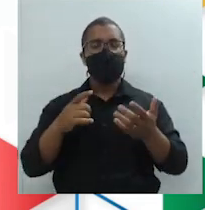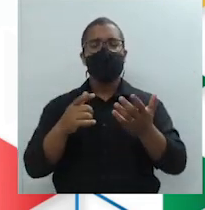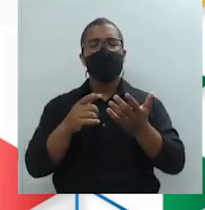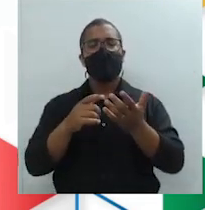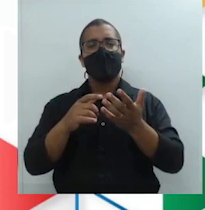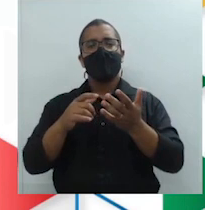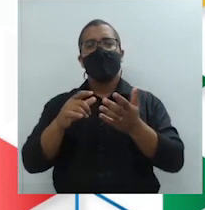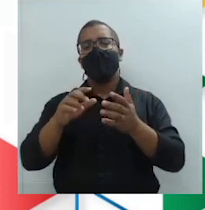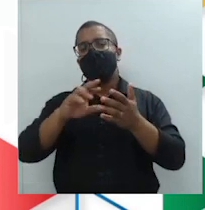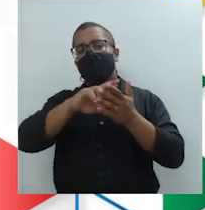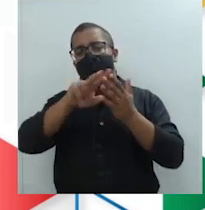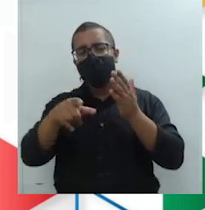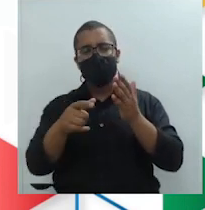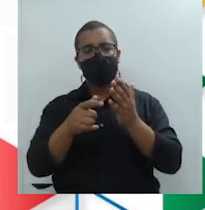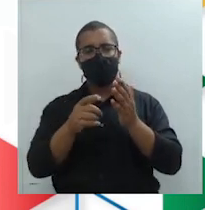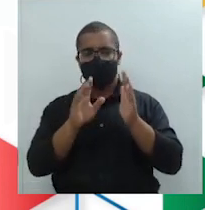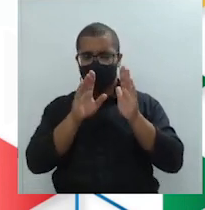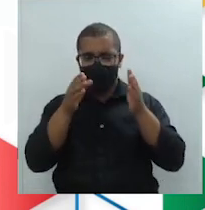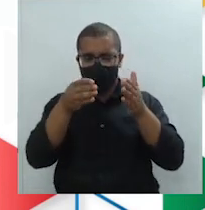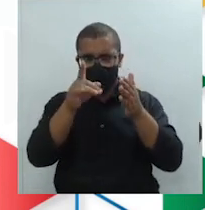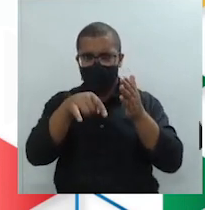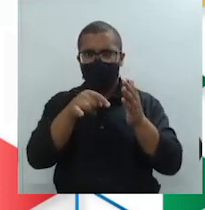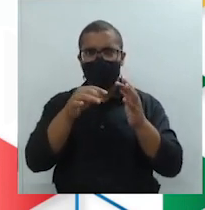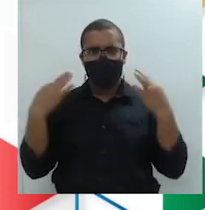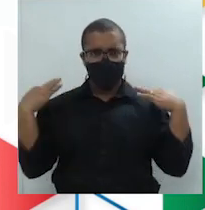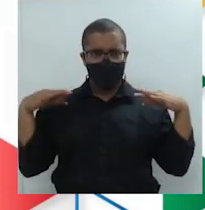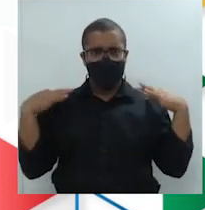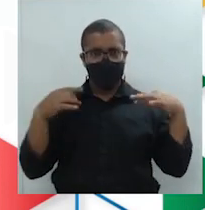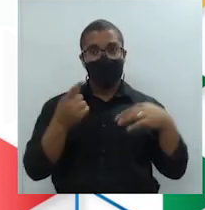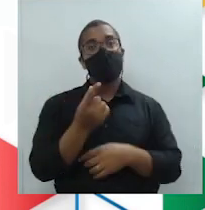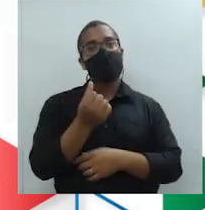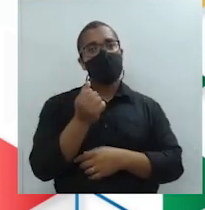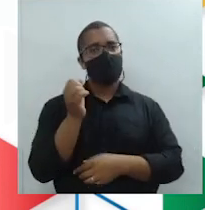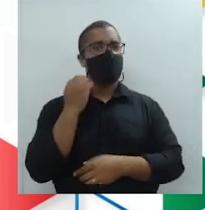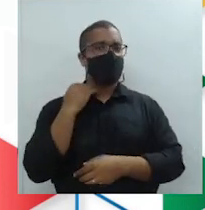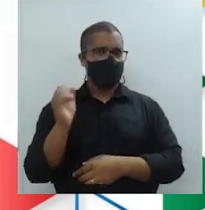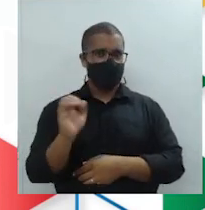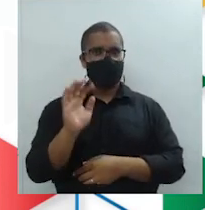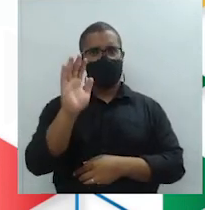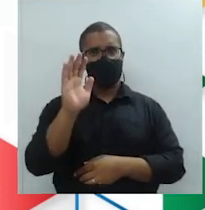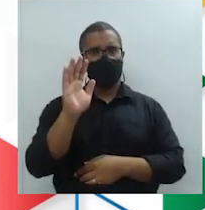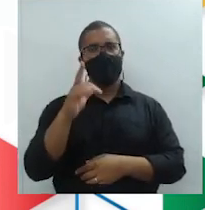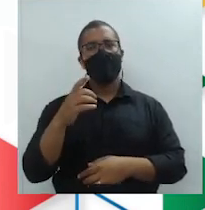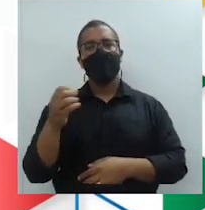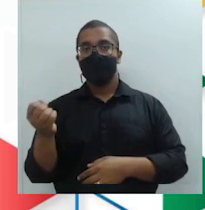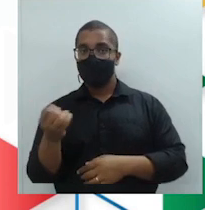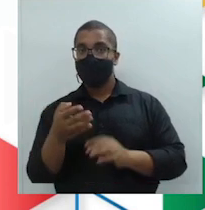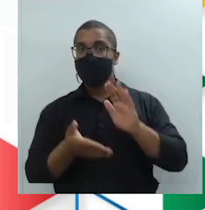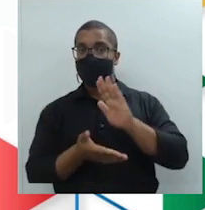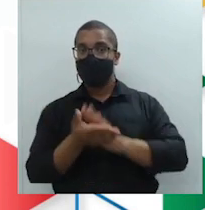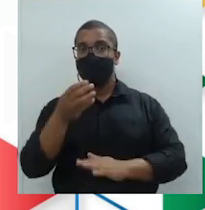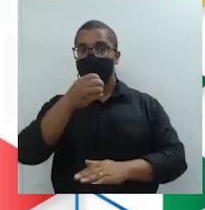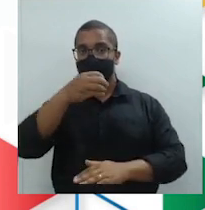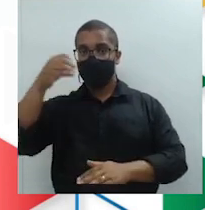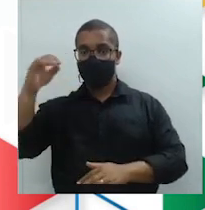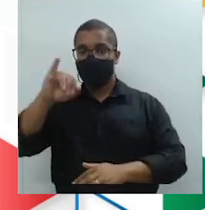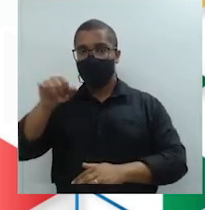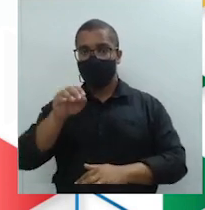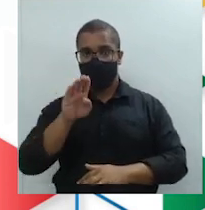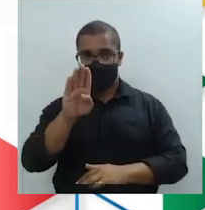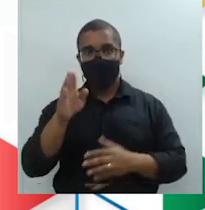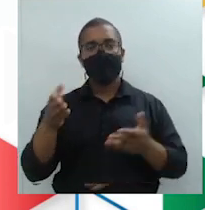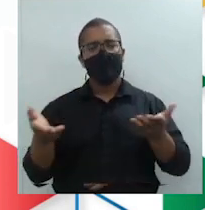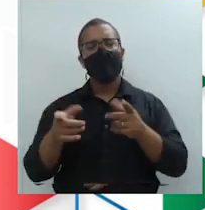contexto passa que artigos que são para turistas geralmente são mais caros. E no segundo